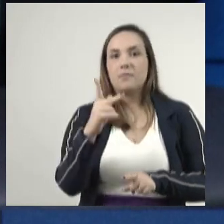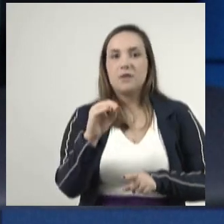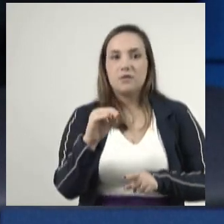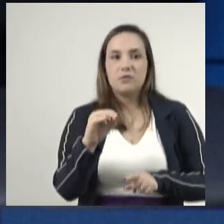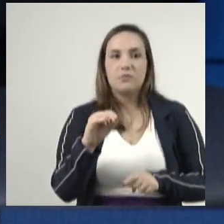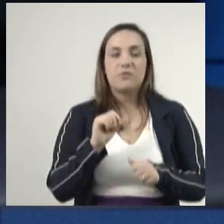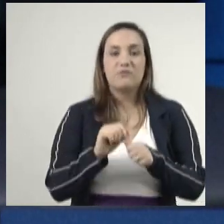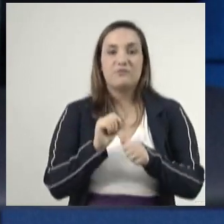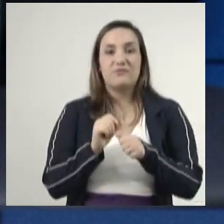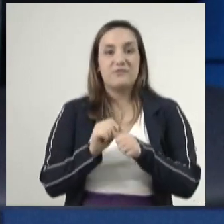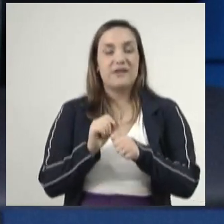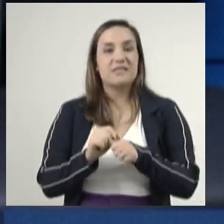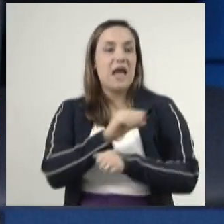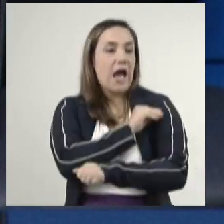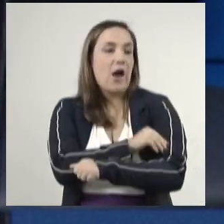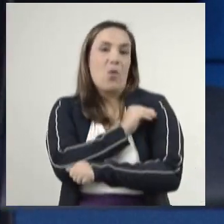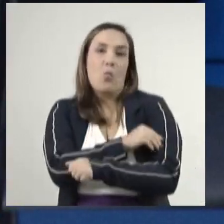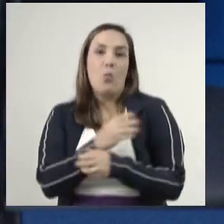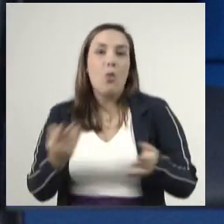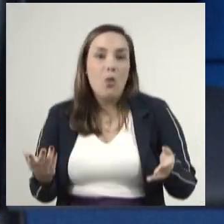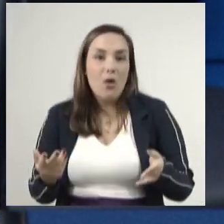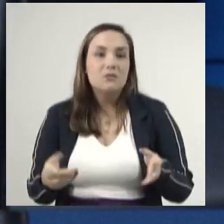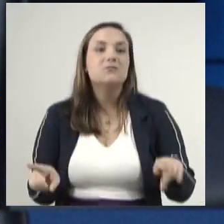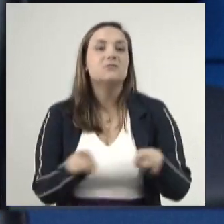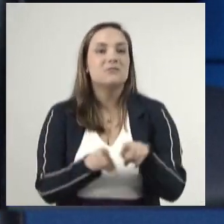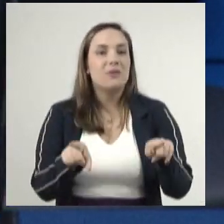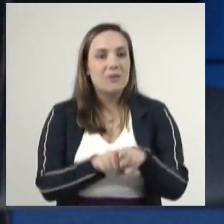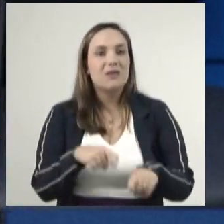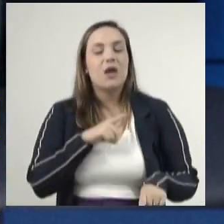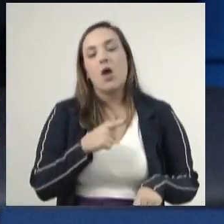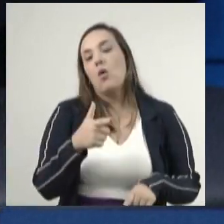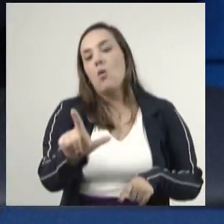álcool. E também uma empresa que se instala lá,